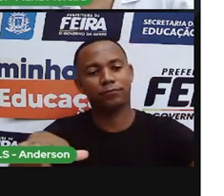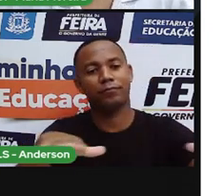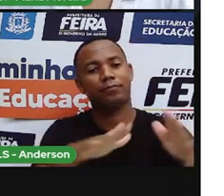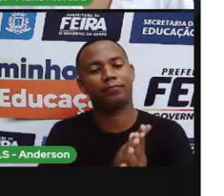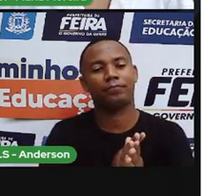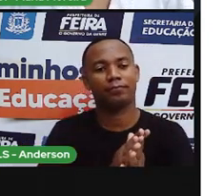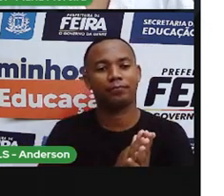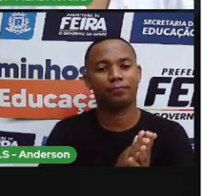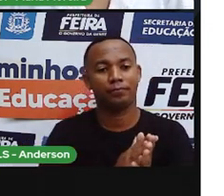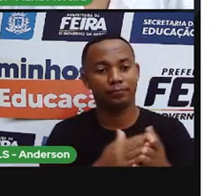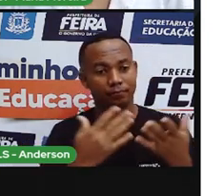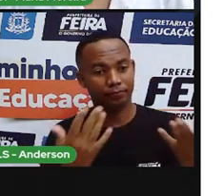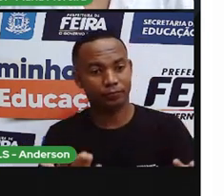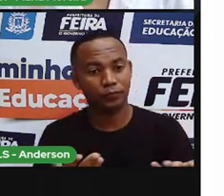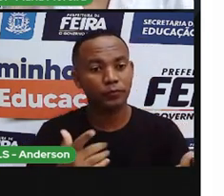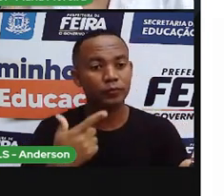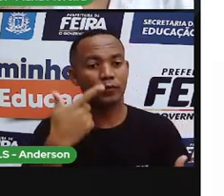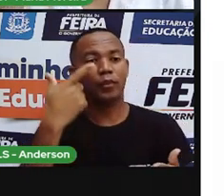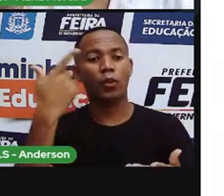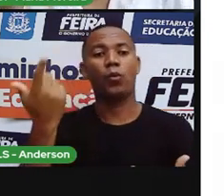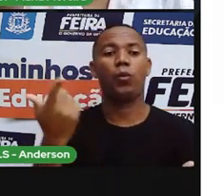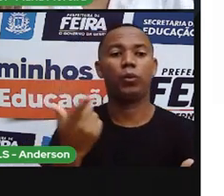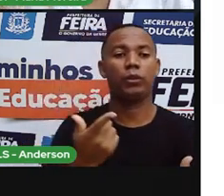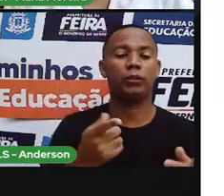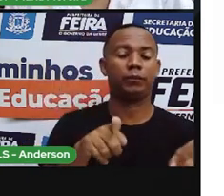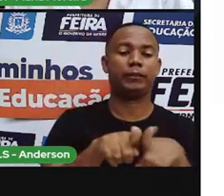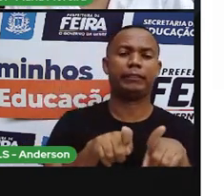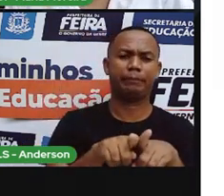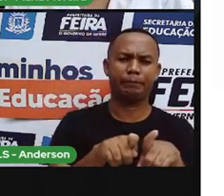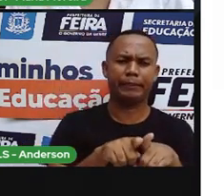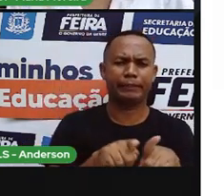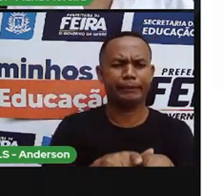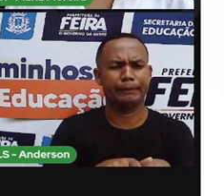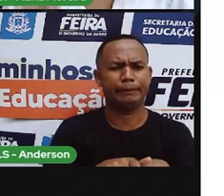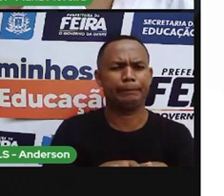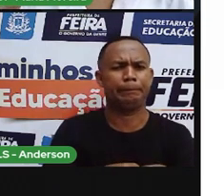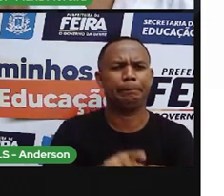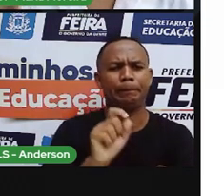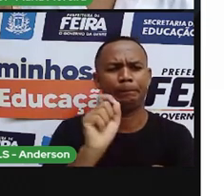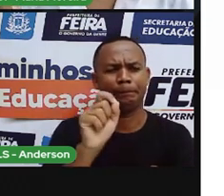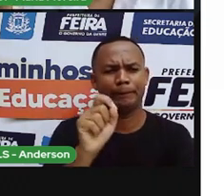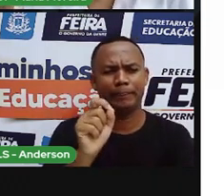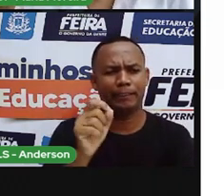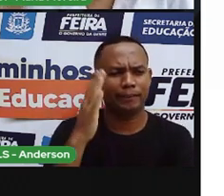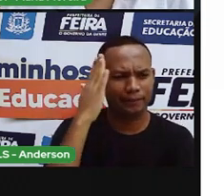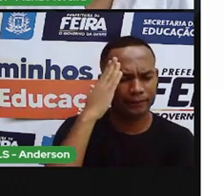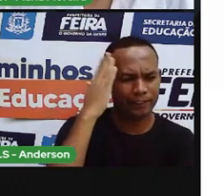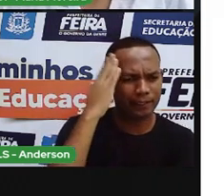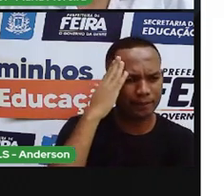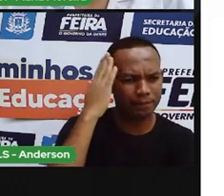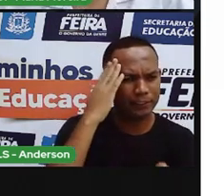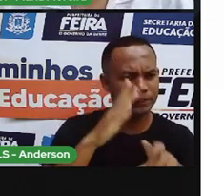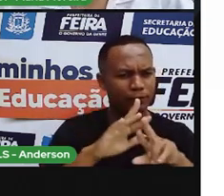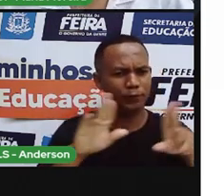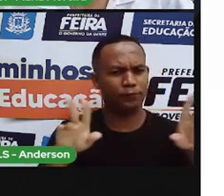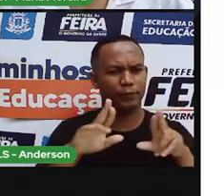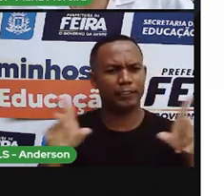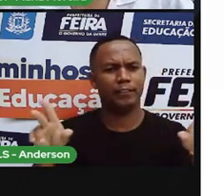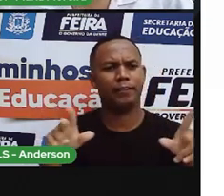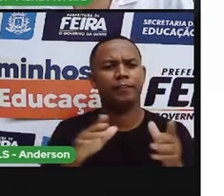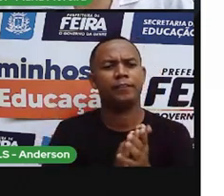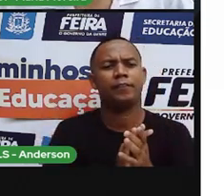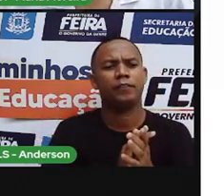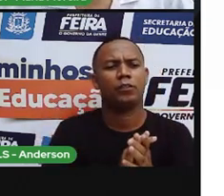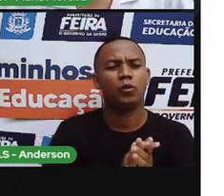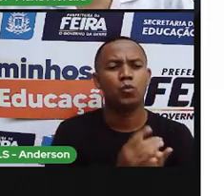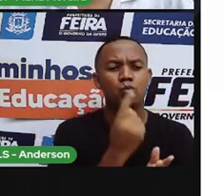Bom, outra característica peculiar da Terra, ou seja, inusitada, diferente, é que até o momento é